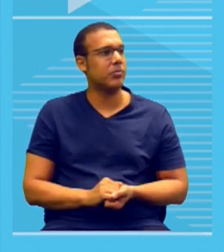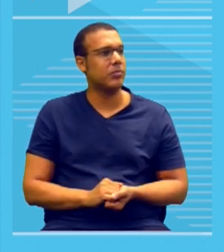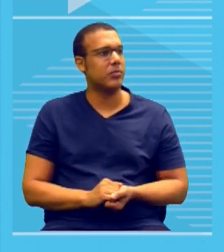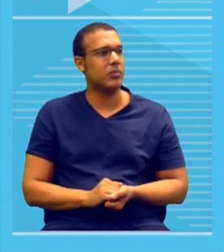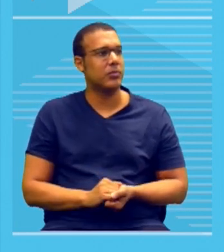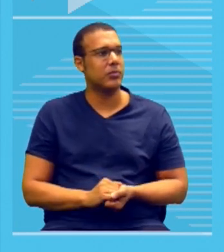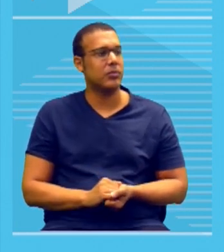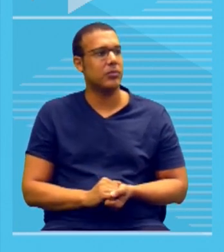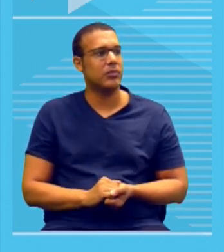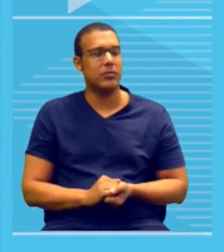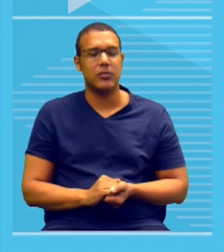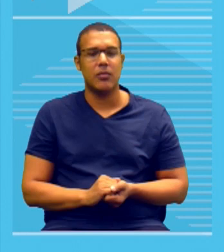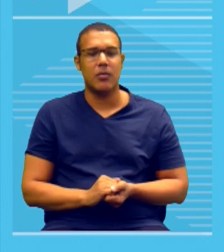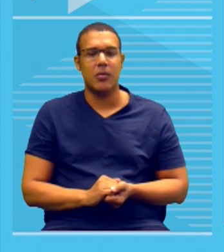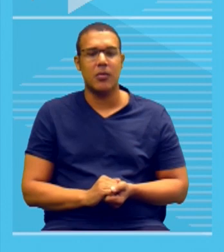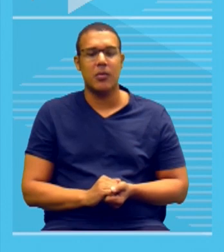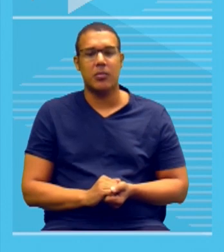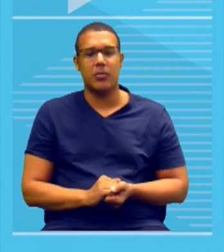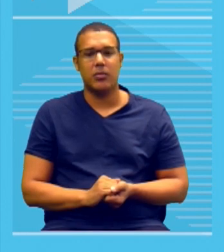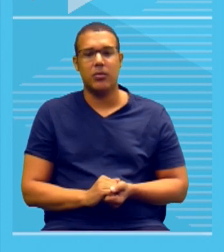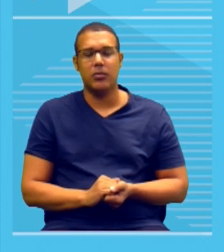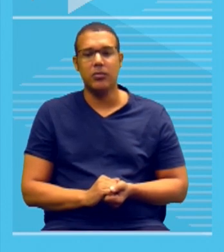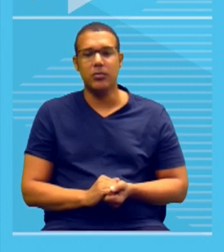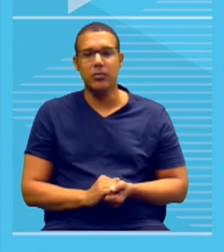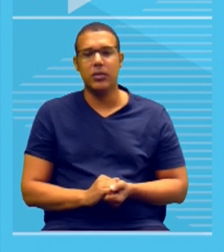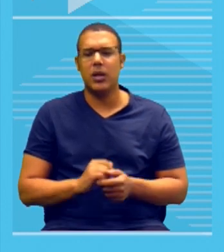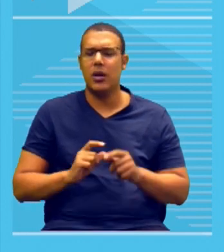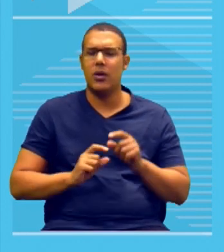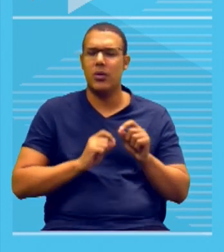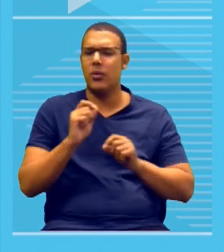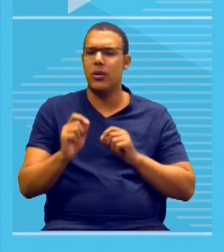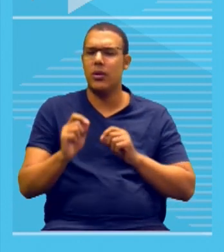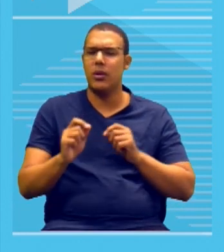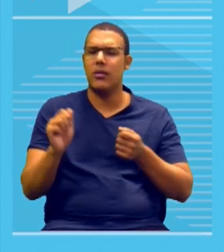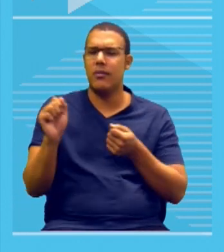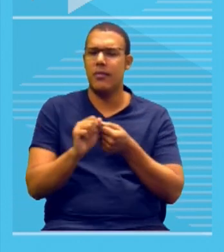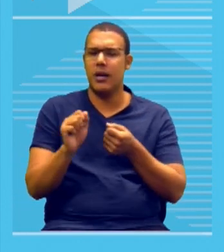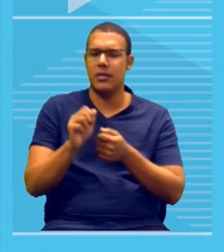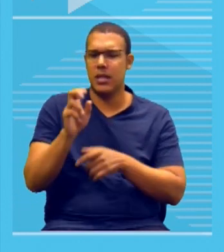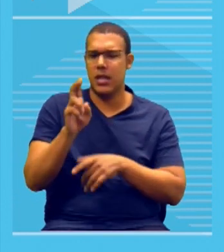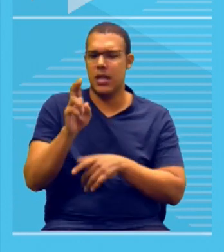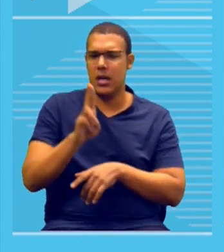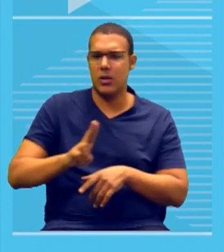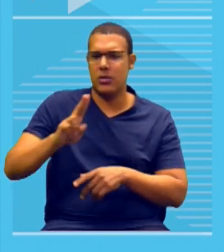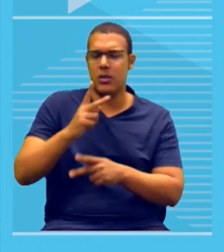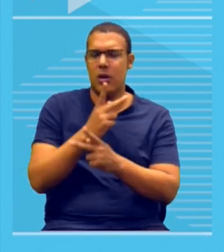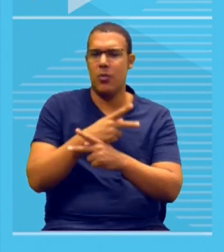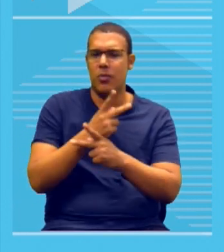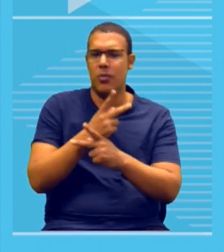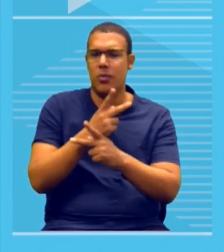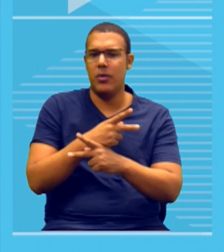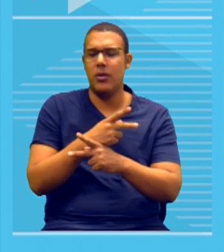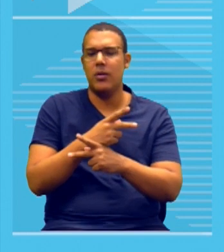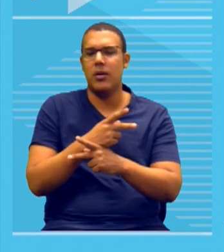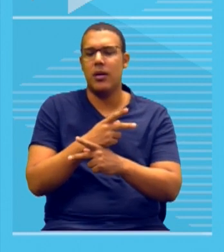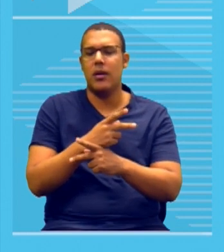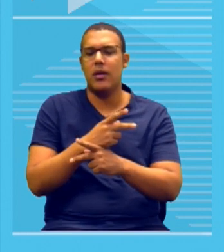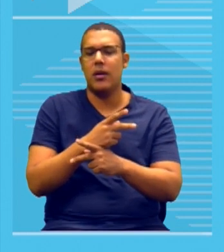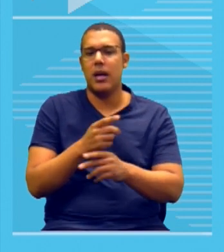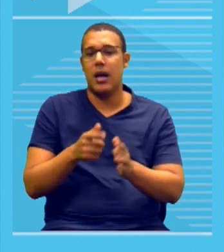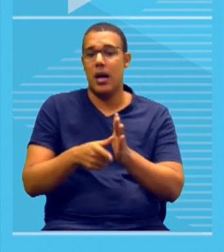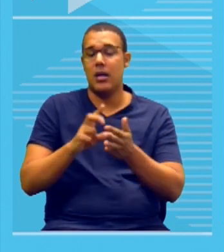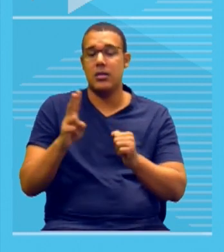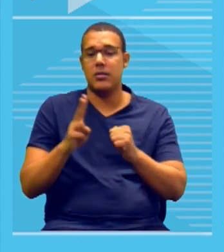fatores ou seja o que motiva o pronome a aparecer antes do verbo